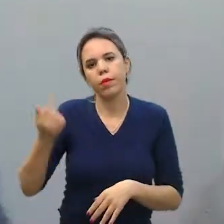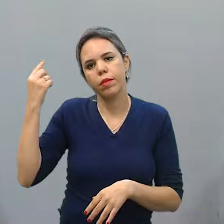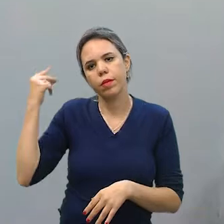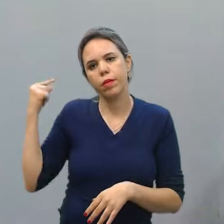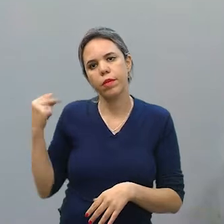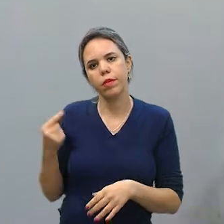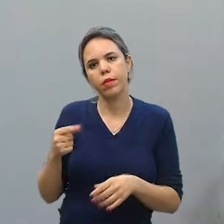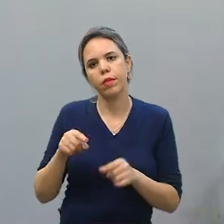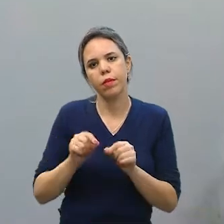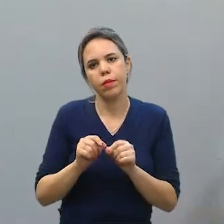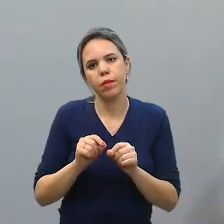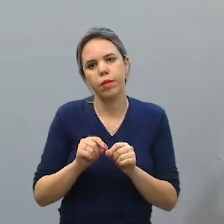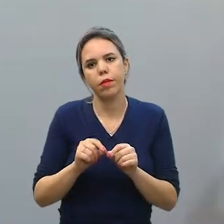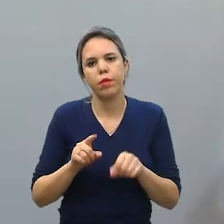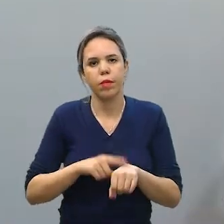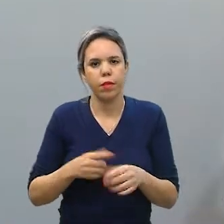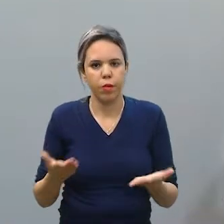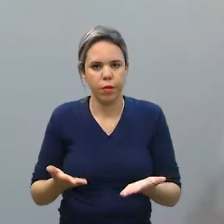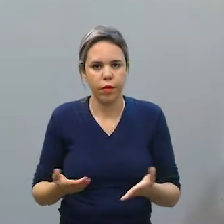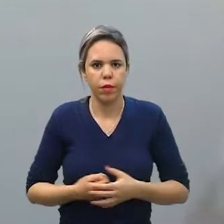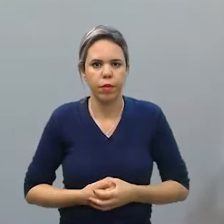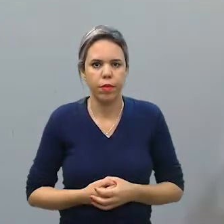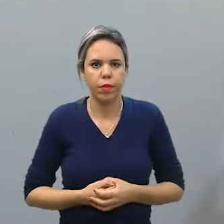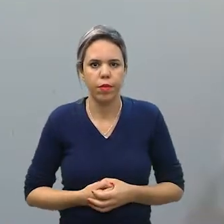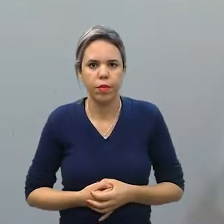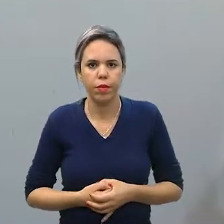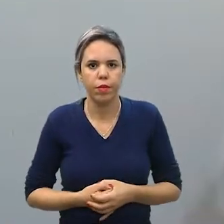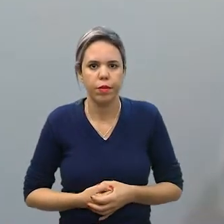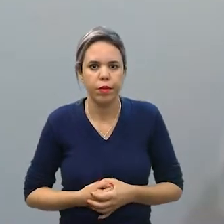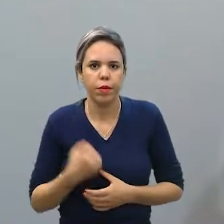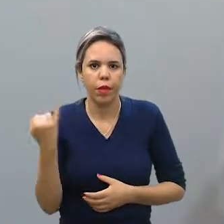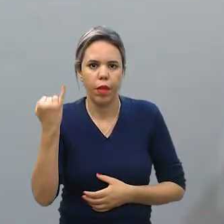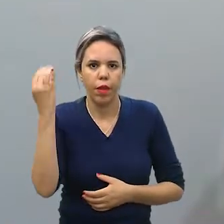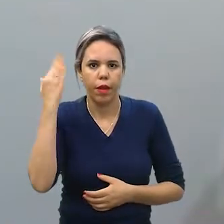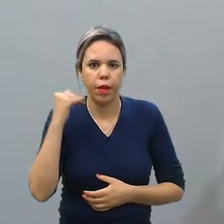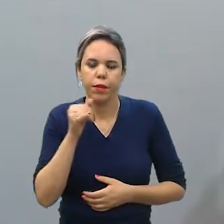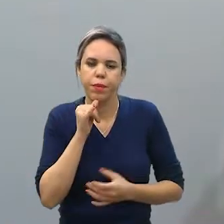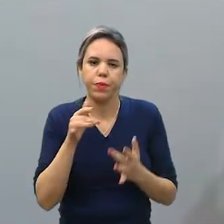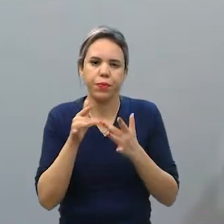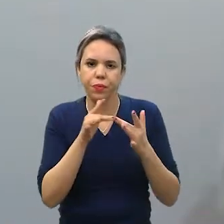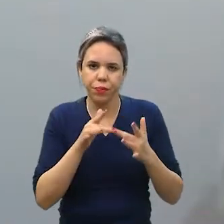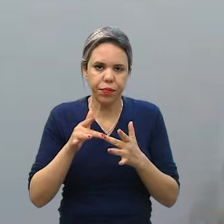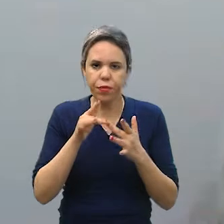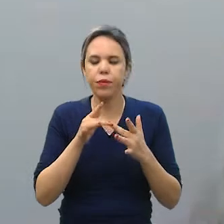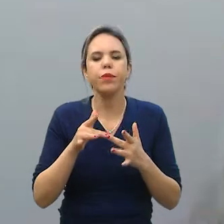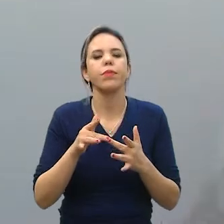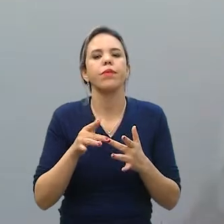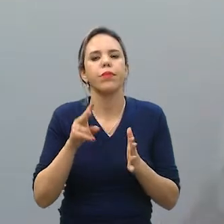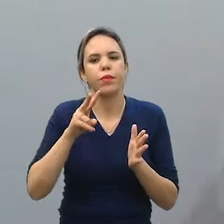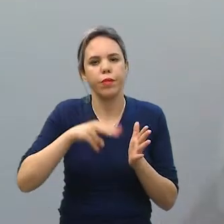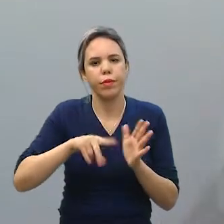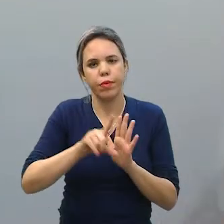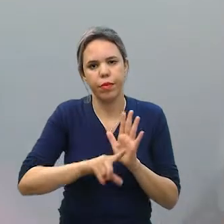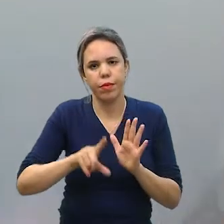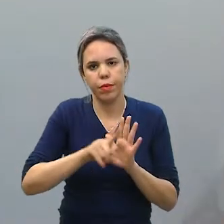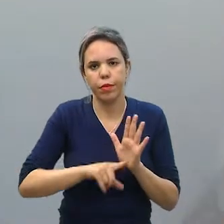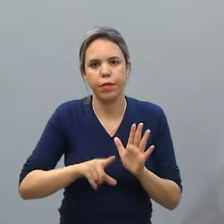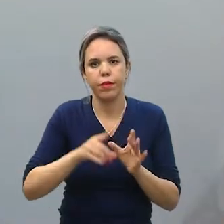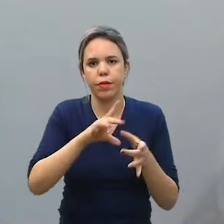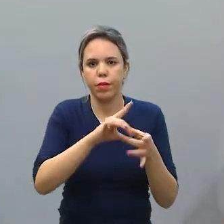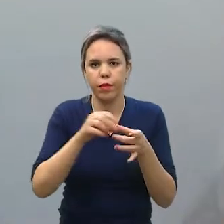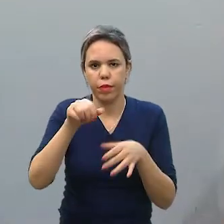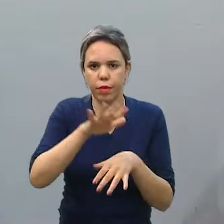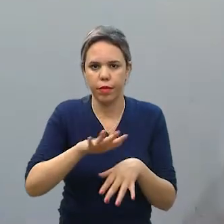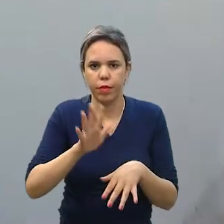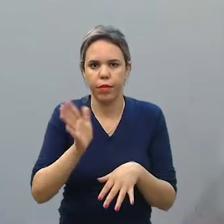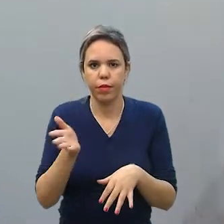tem alguma relação com o momento presente. Ou seja, é importante estabelecer relações dessa obra literária com um contexto